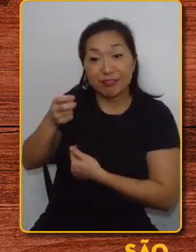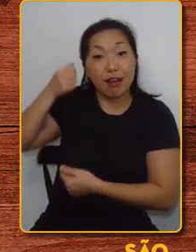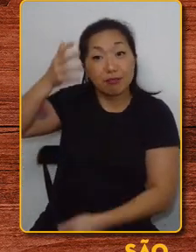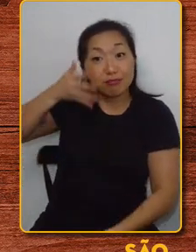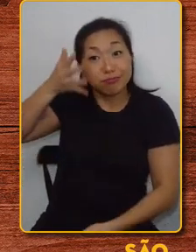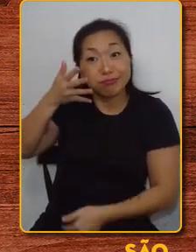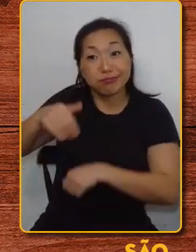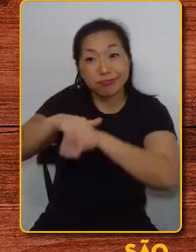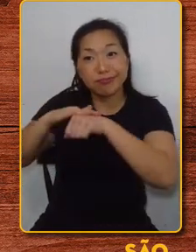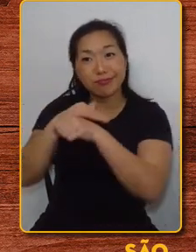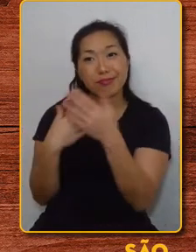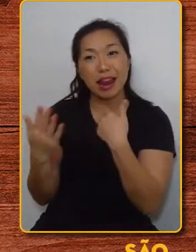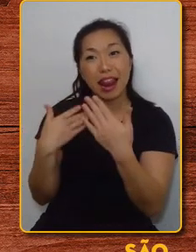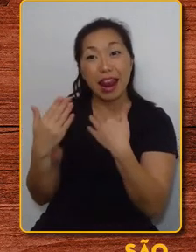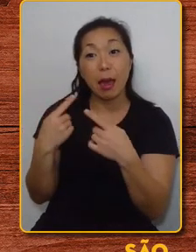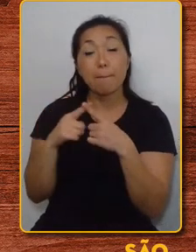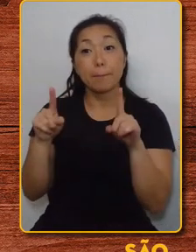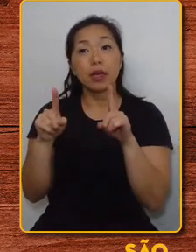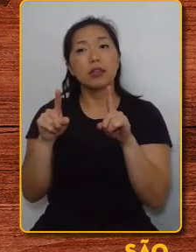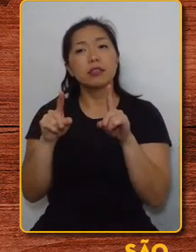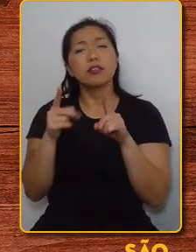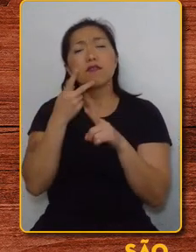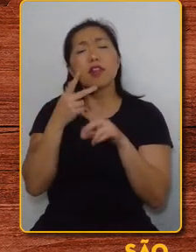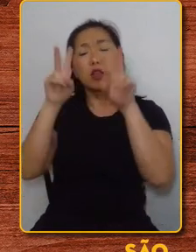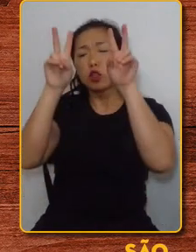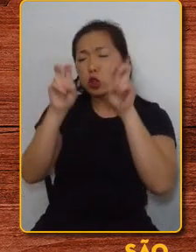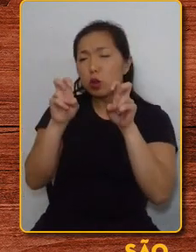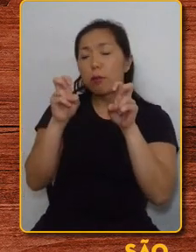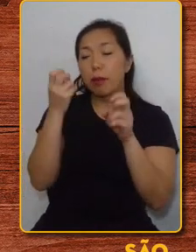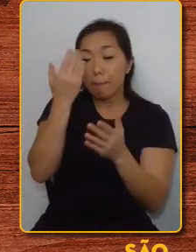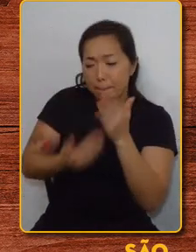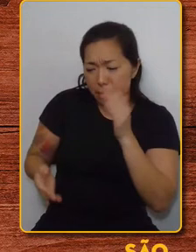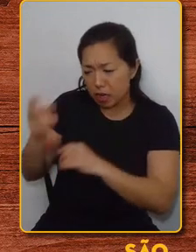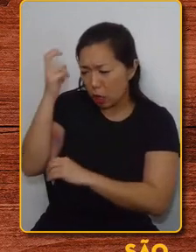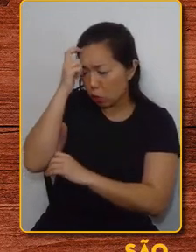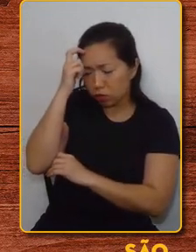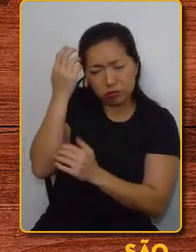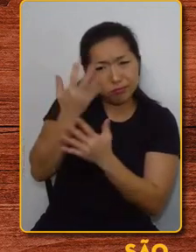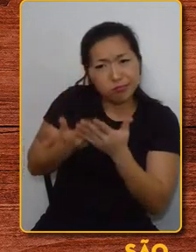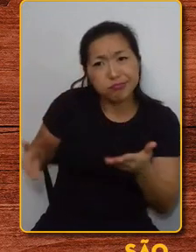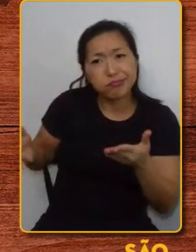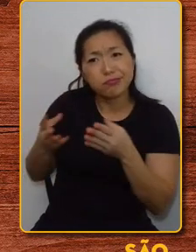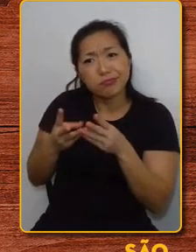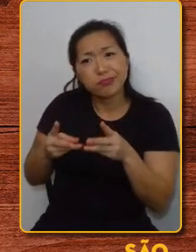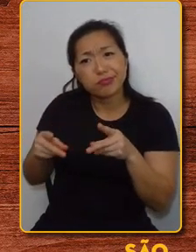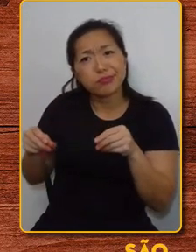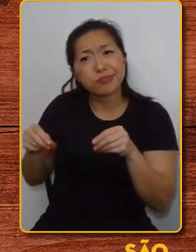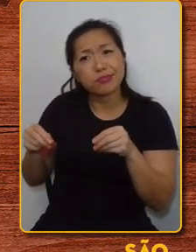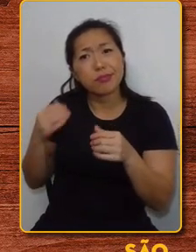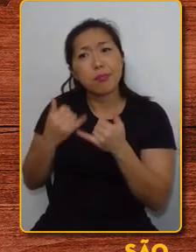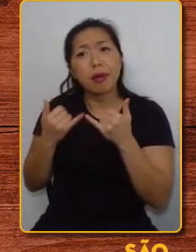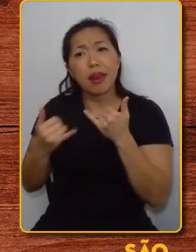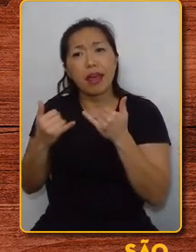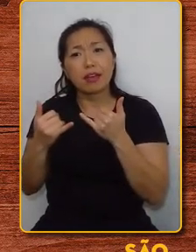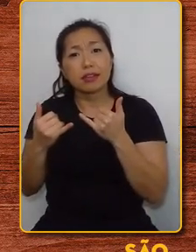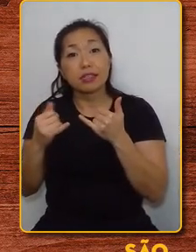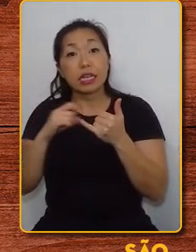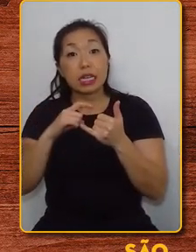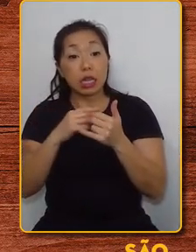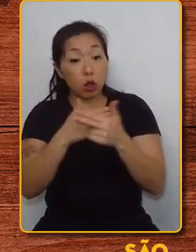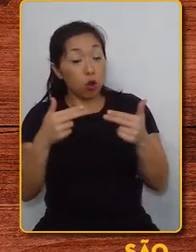comentário nessa perda de cultura, né? Quando a gente vê as pessoas abrindo esses pacotes que parecem super diversos